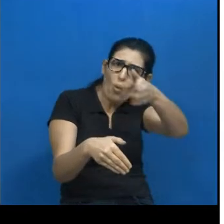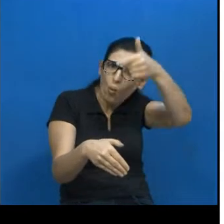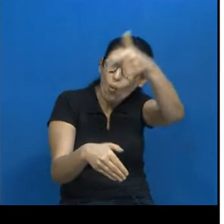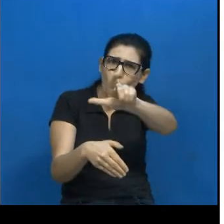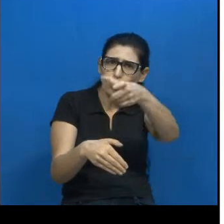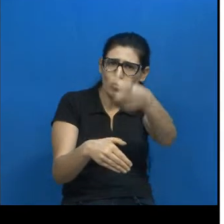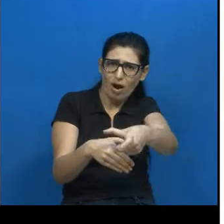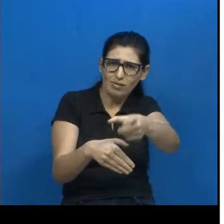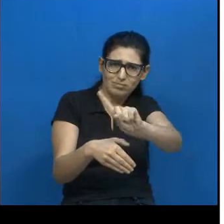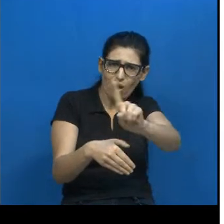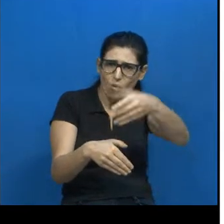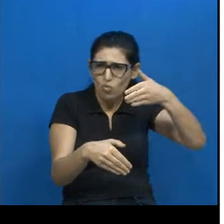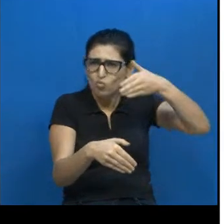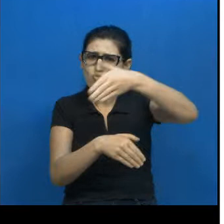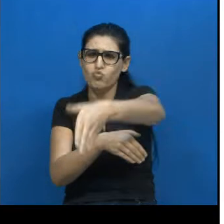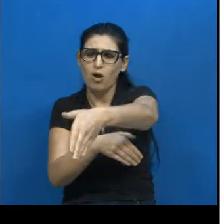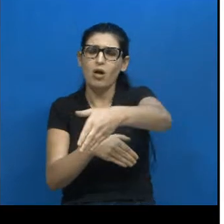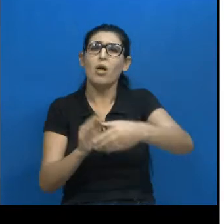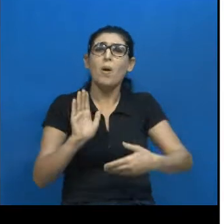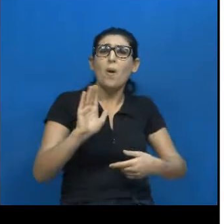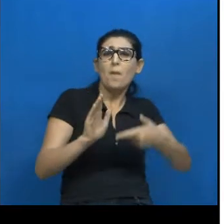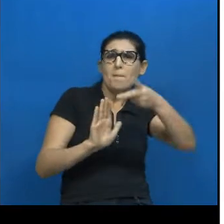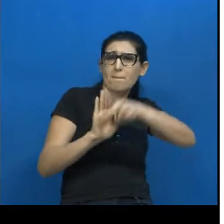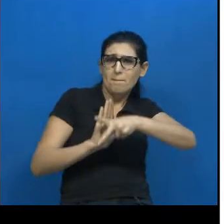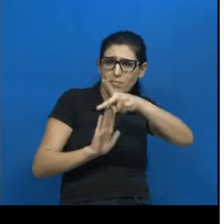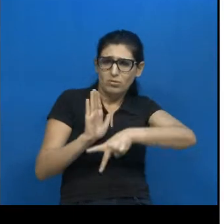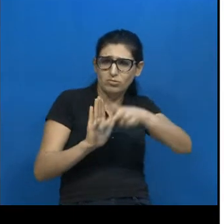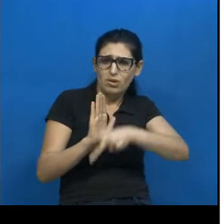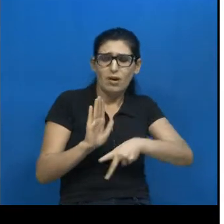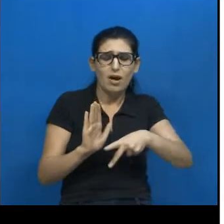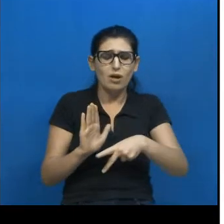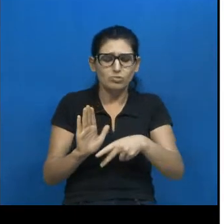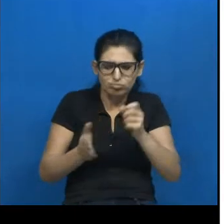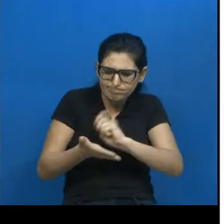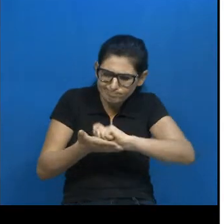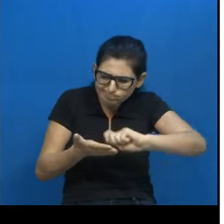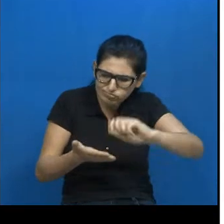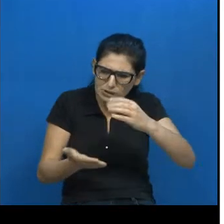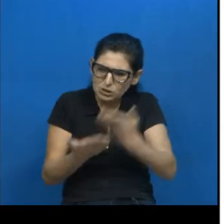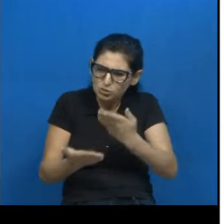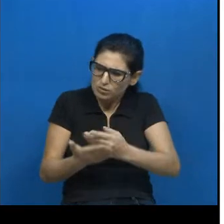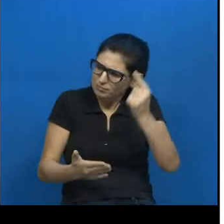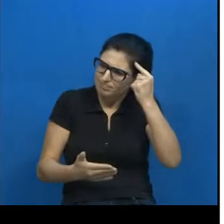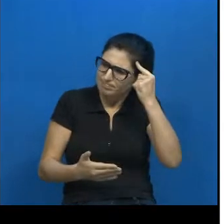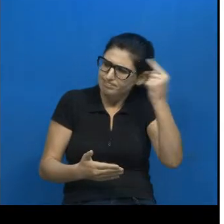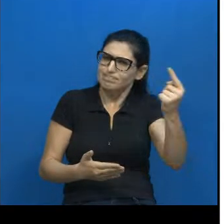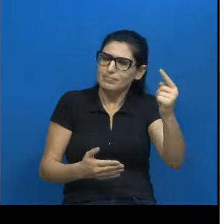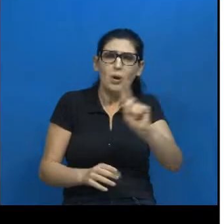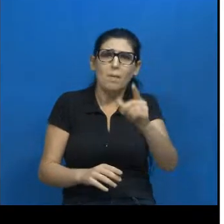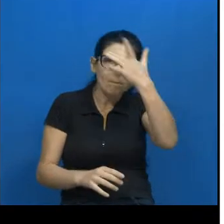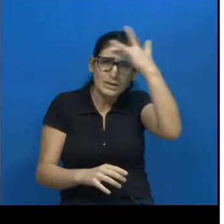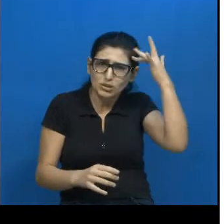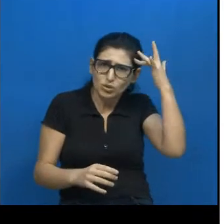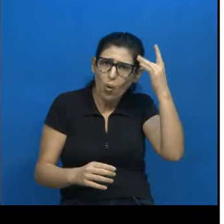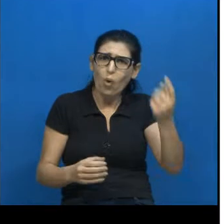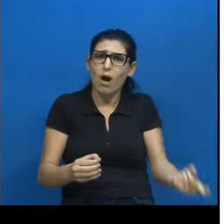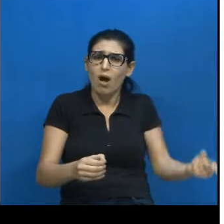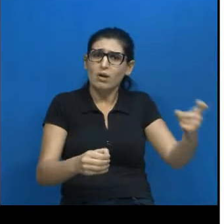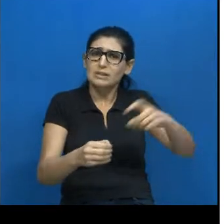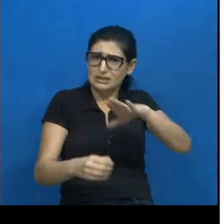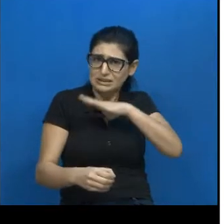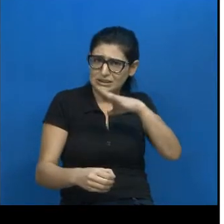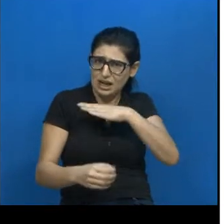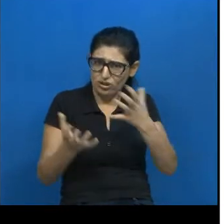aqui. Para fazer esse projeto, a gente identificou exatamente isso. Que o passageiro não quer vir só no centro, ele quer ir para outro local.